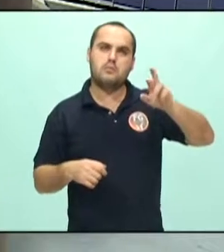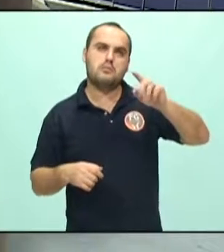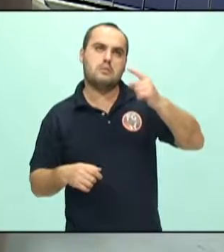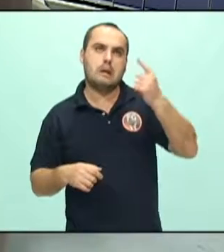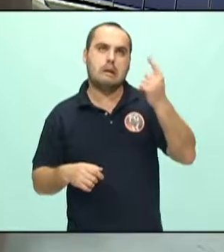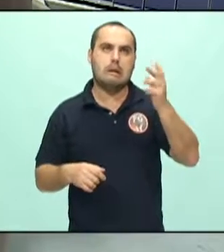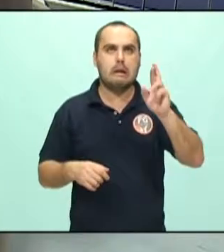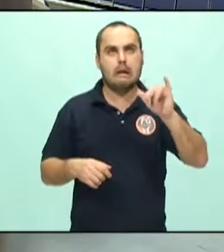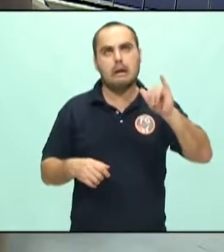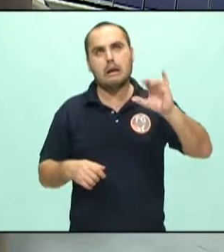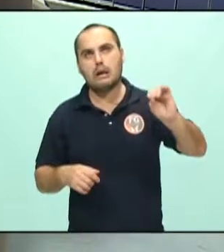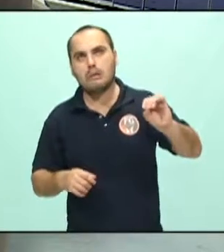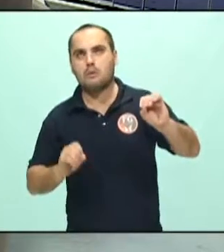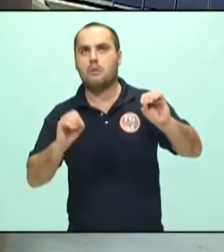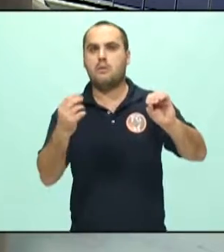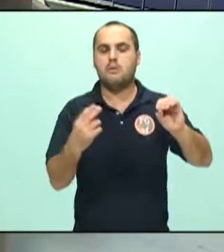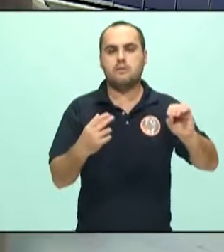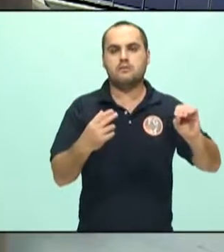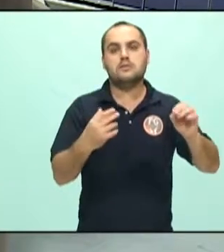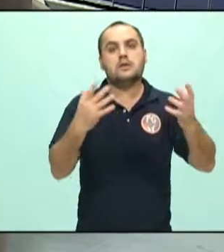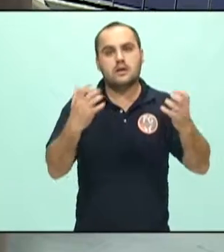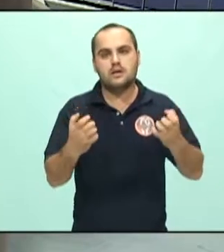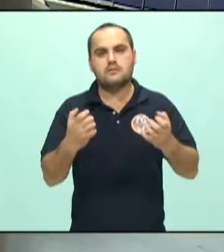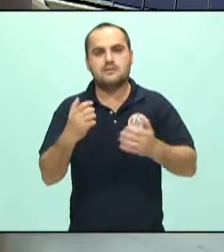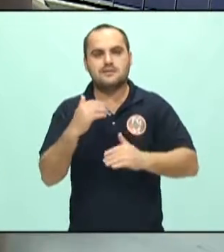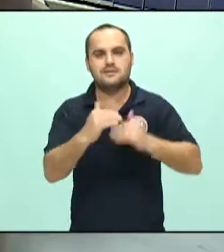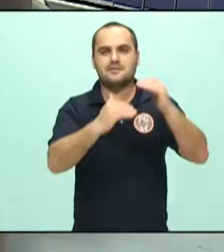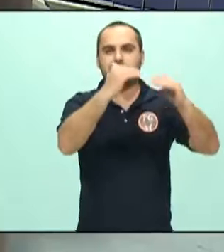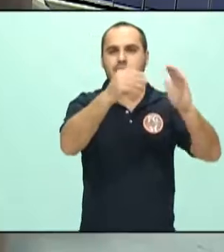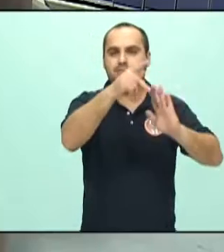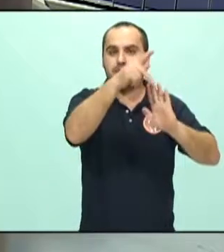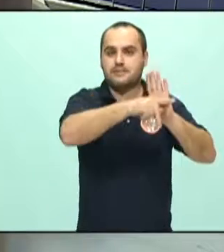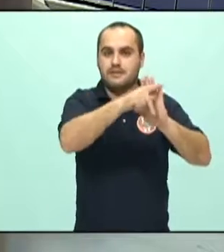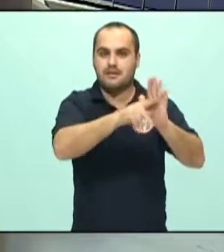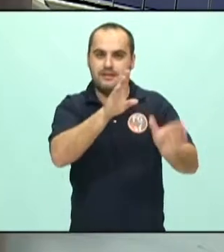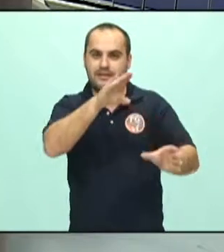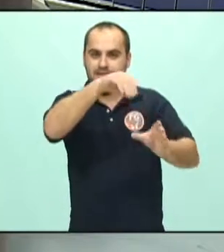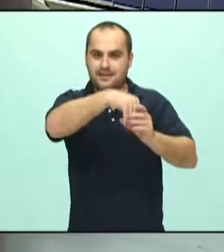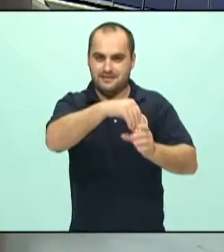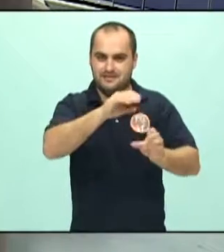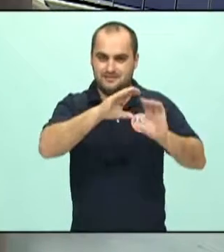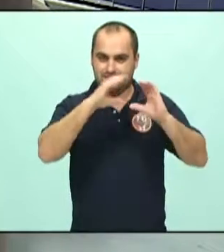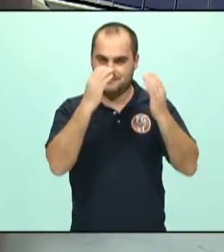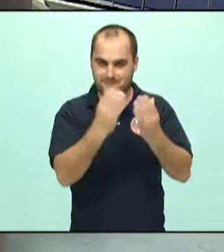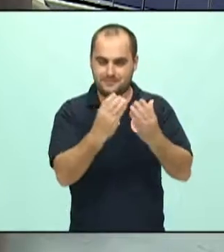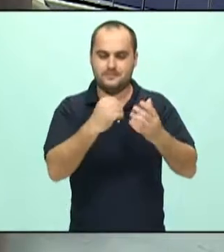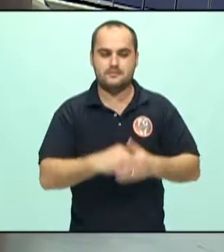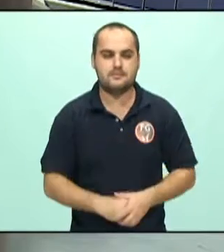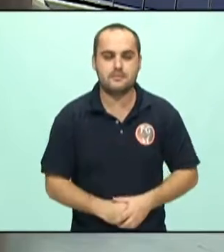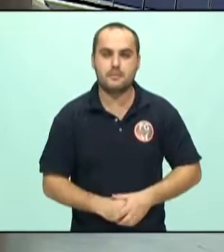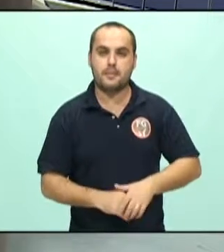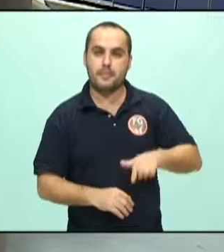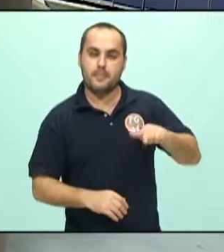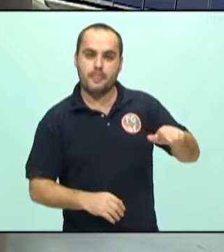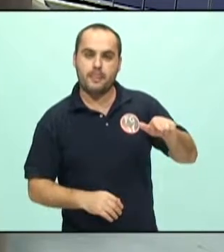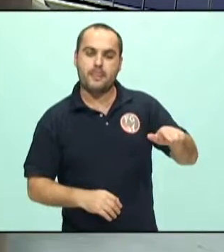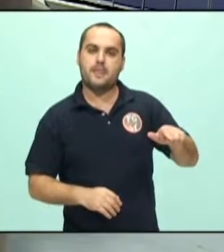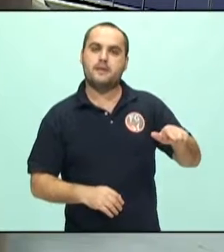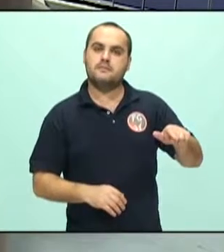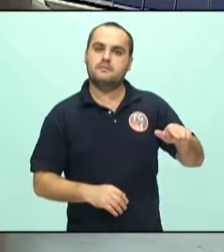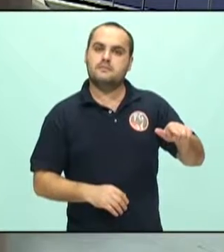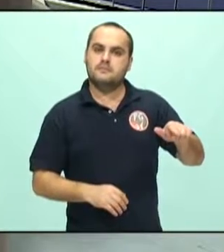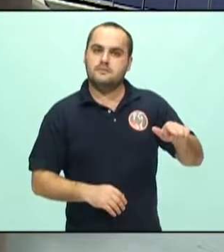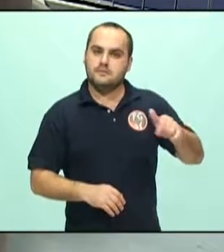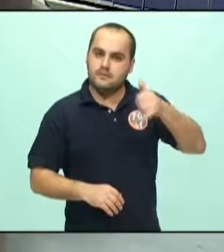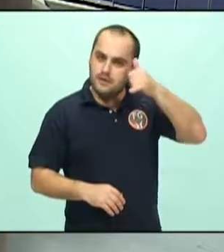e eles queriam desenvolver o projeto na comunidade né então eles fazem é eco barreira asseguraria o resíduo